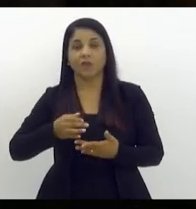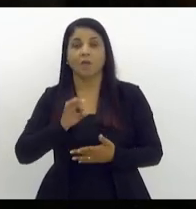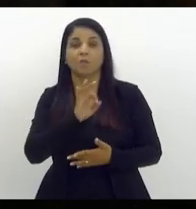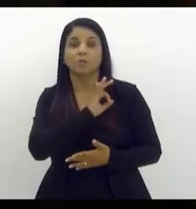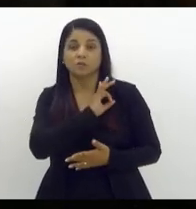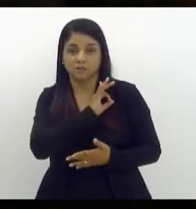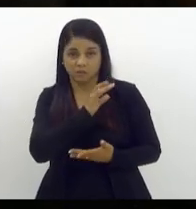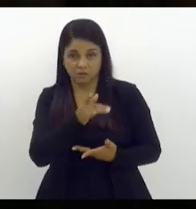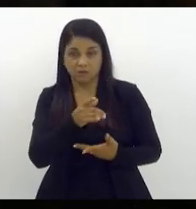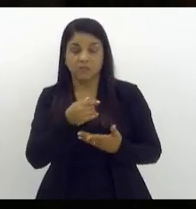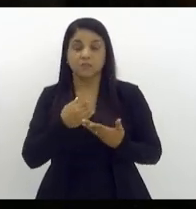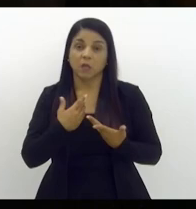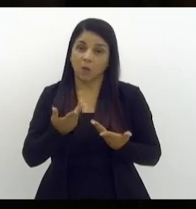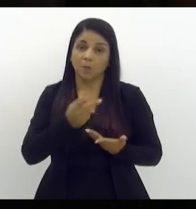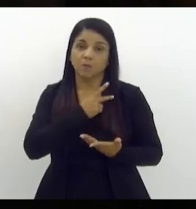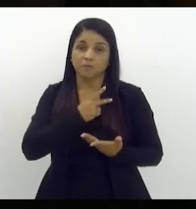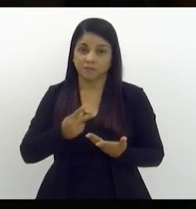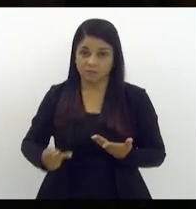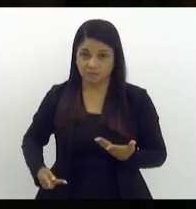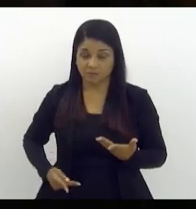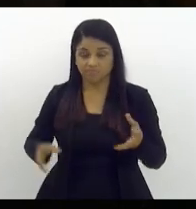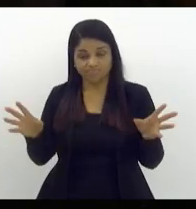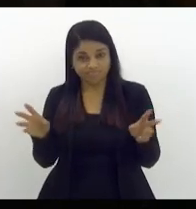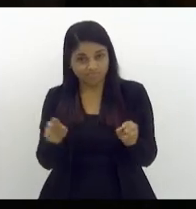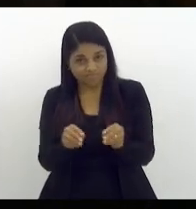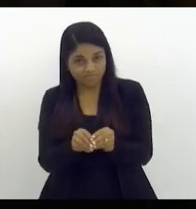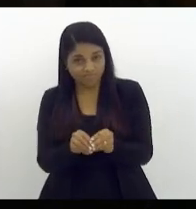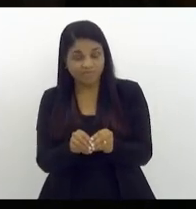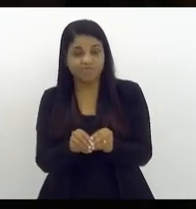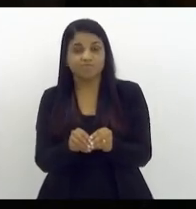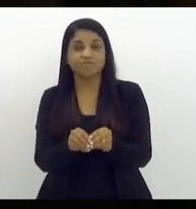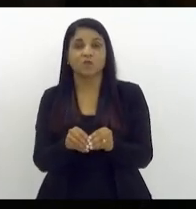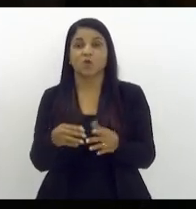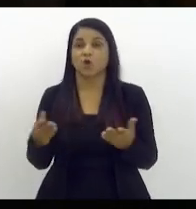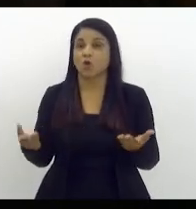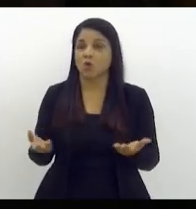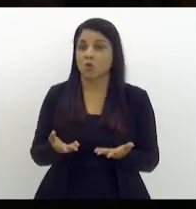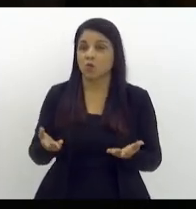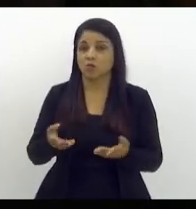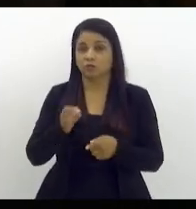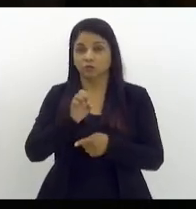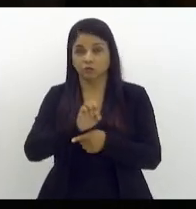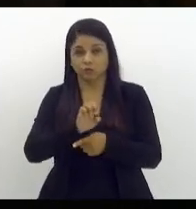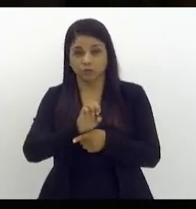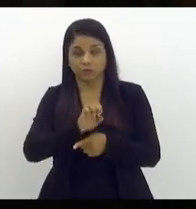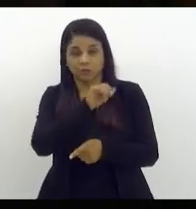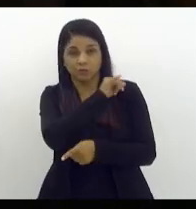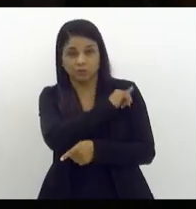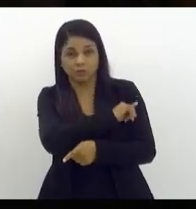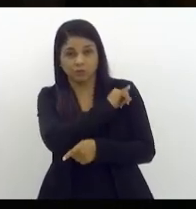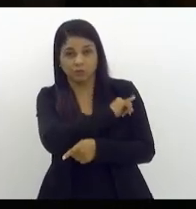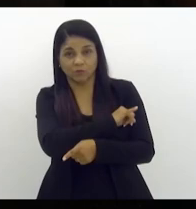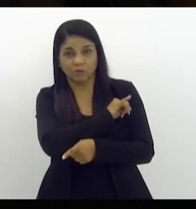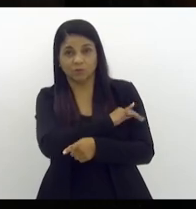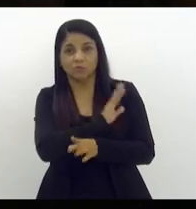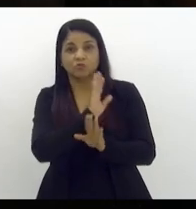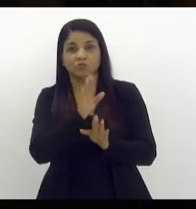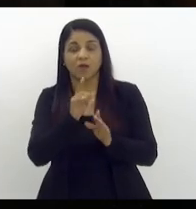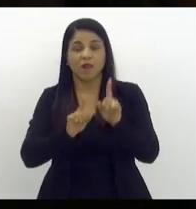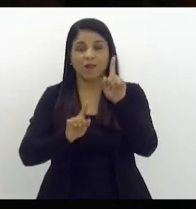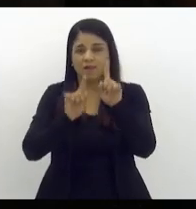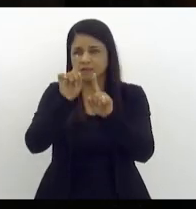para ir caminhando para o final, é importante dizer, hoje, no estado do Rio de Janeiro, já foram feitas